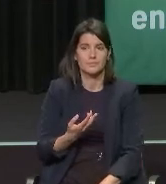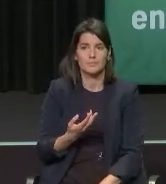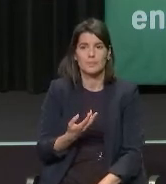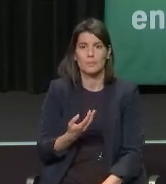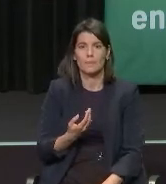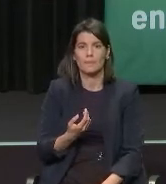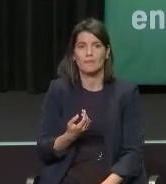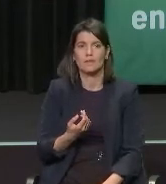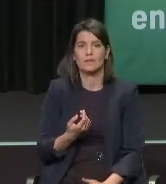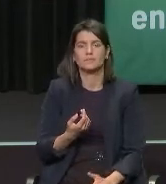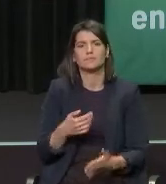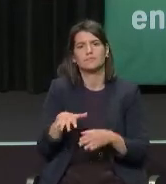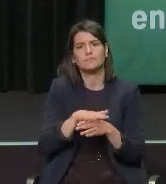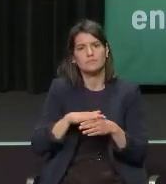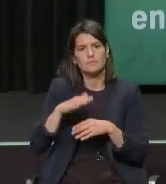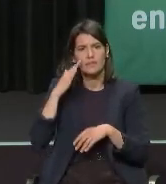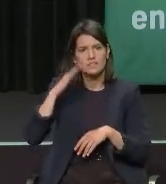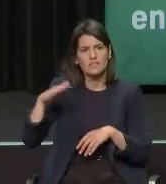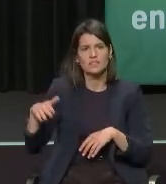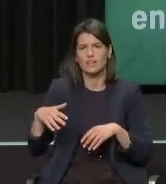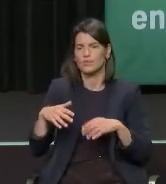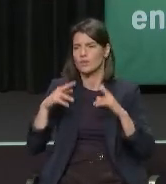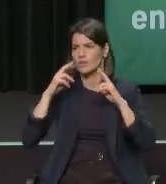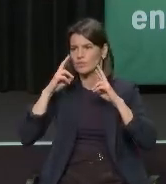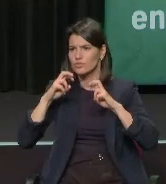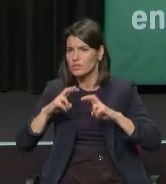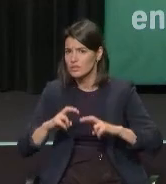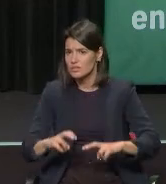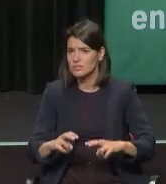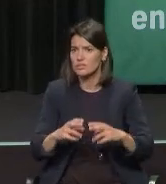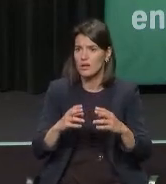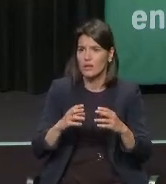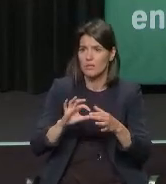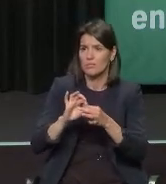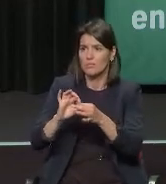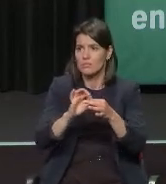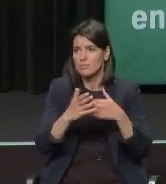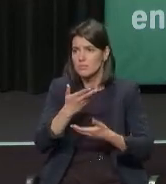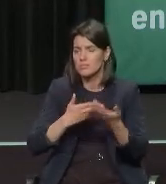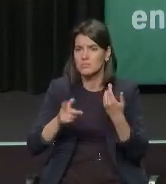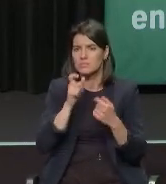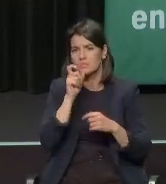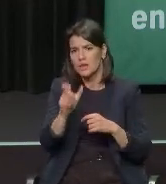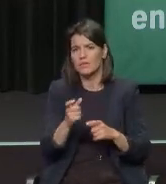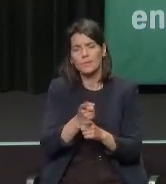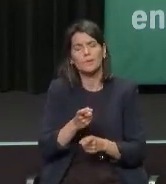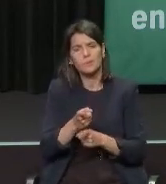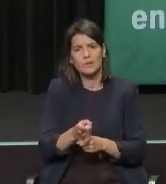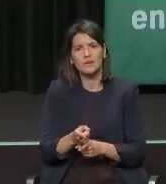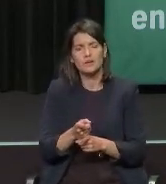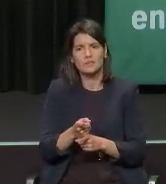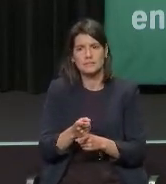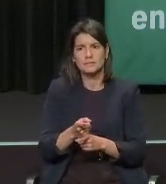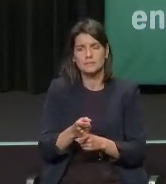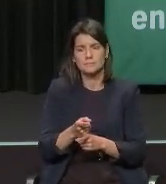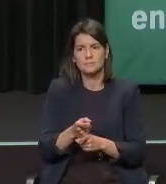usadas mais no meio científico, investigação translacional, gestão adaptativa, andam todos à volta